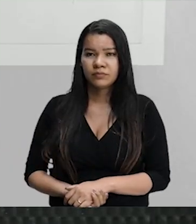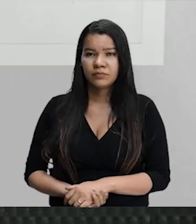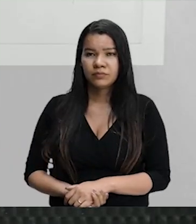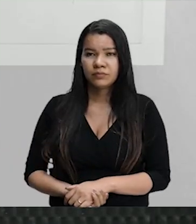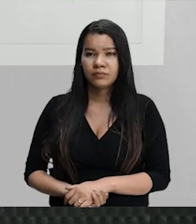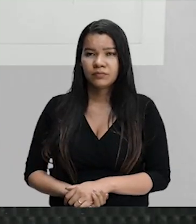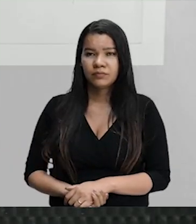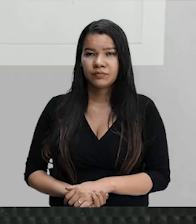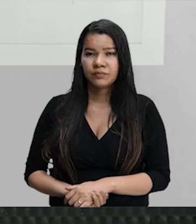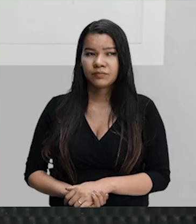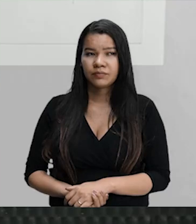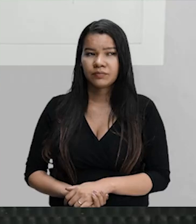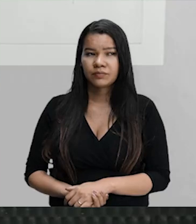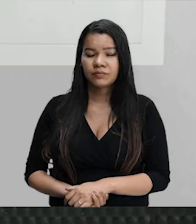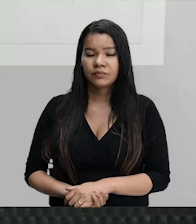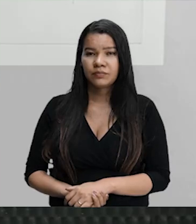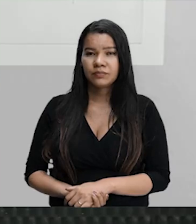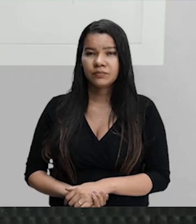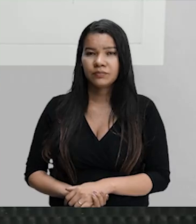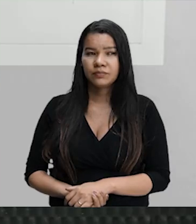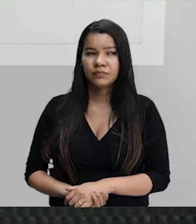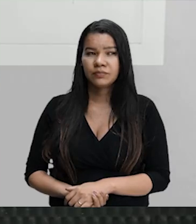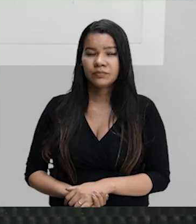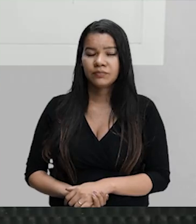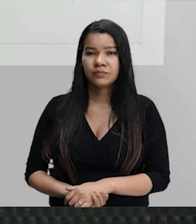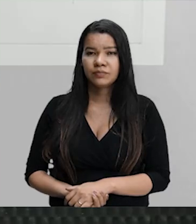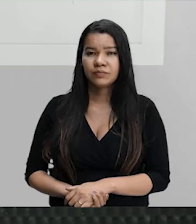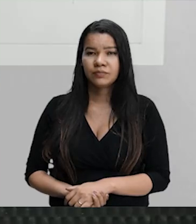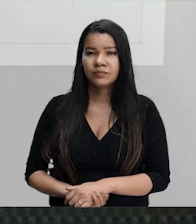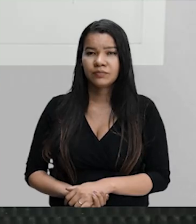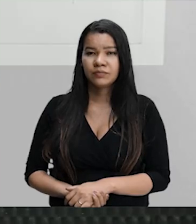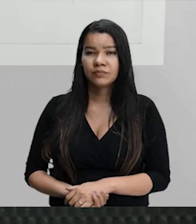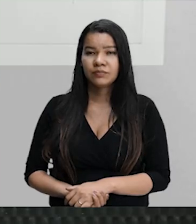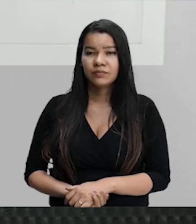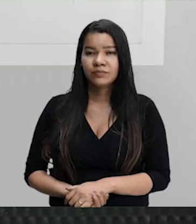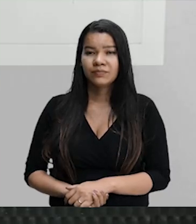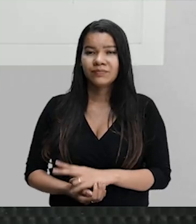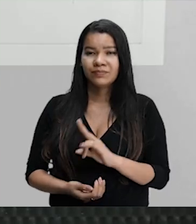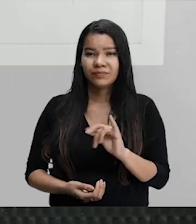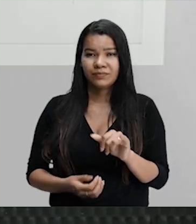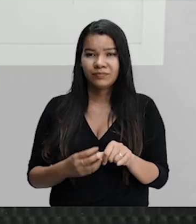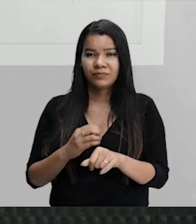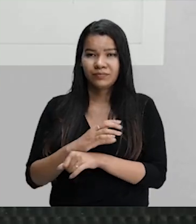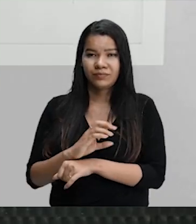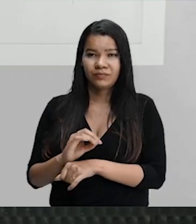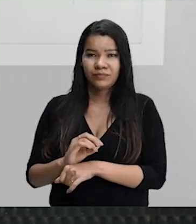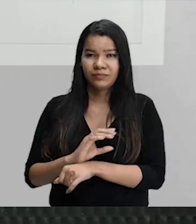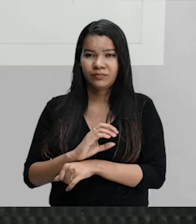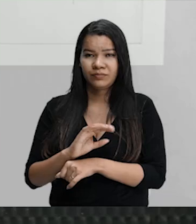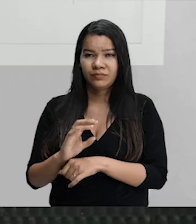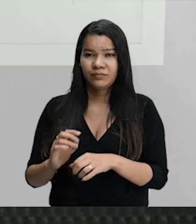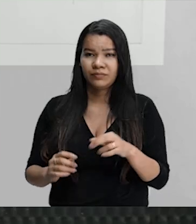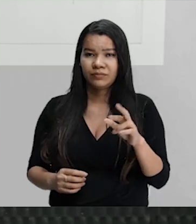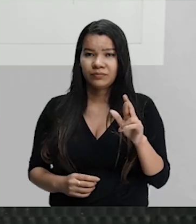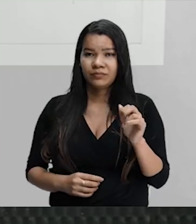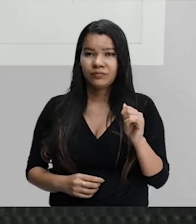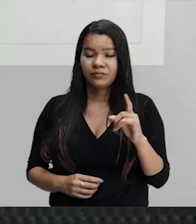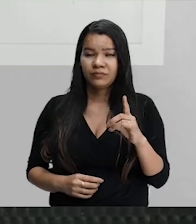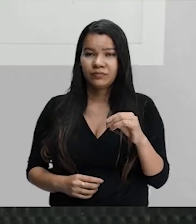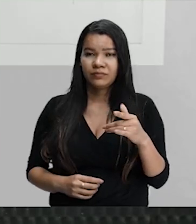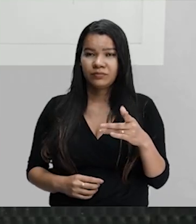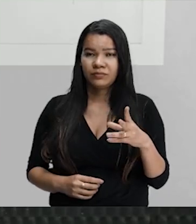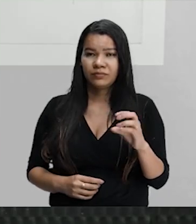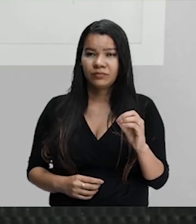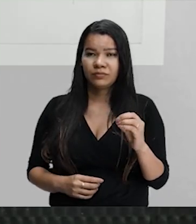eletromagnéticas. Certo? Então, ele vai emitir radiações eletromagnéticas. Okay? Ele pode emitir a